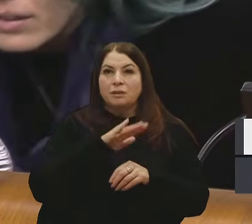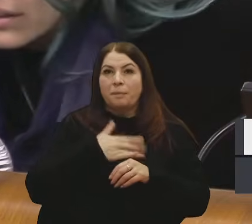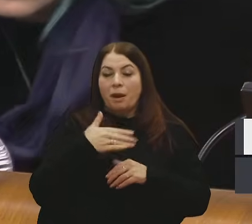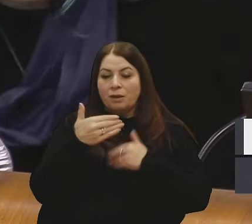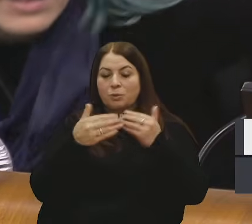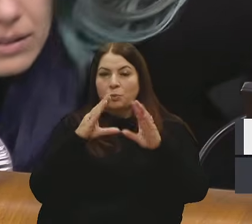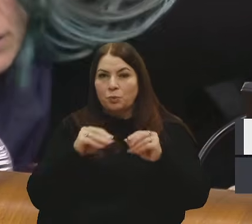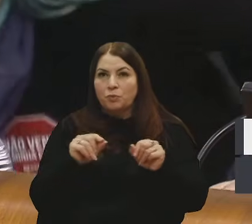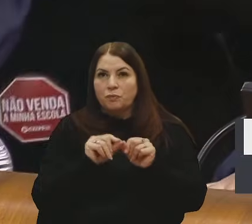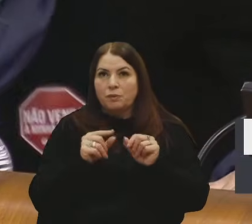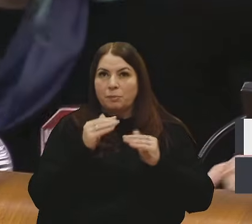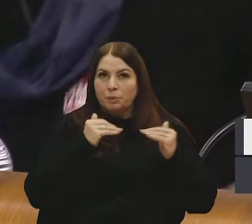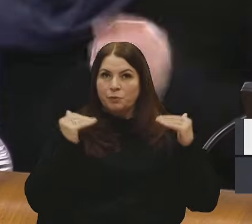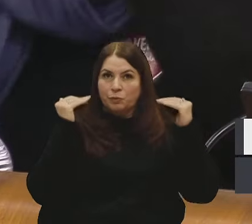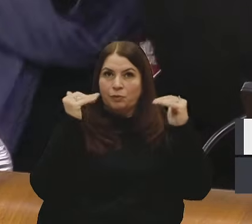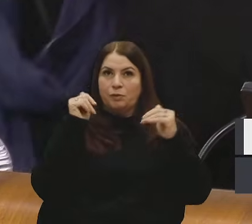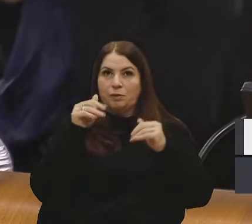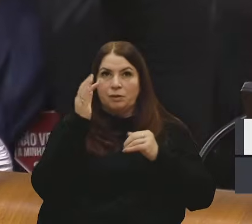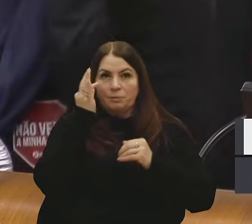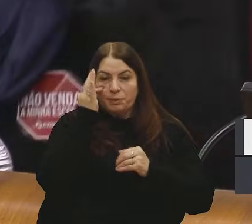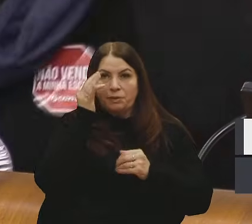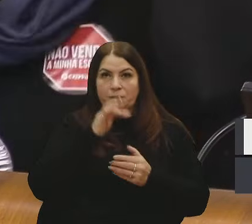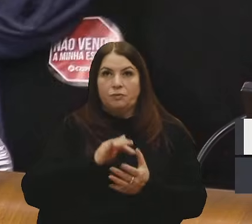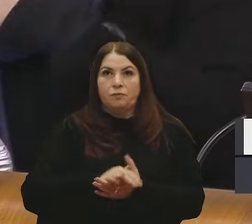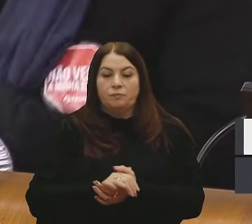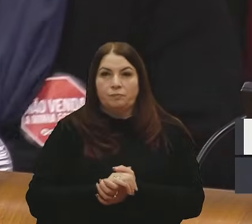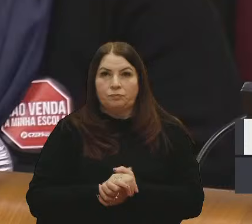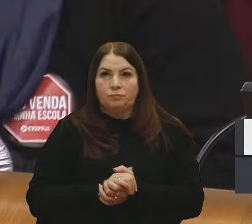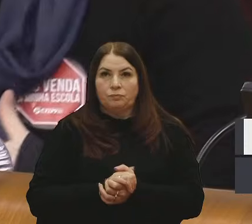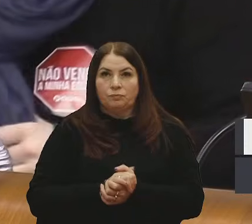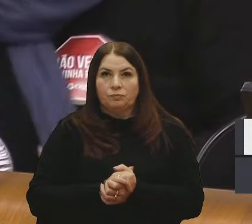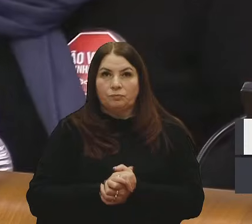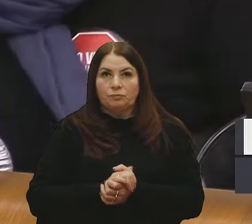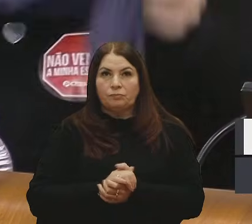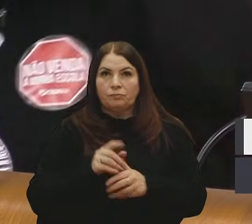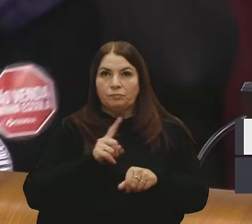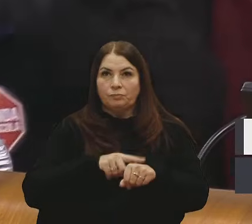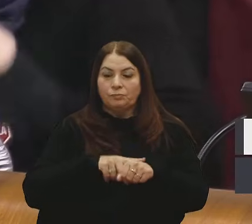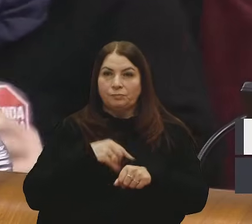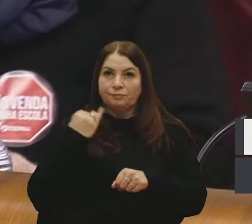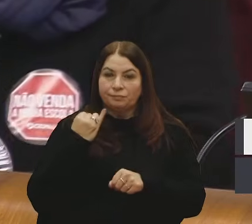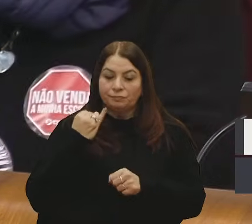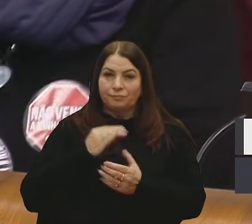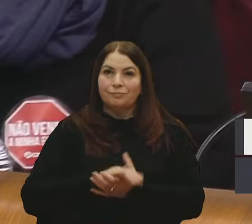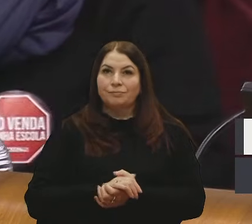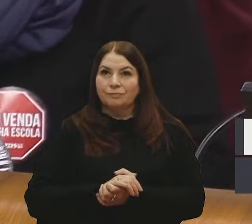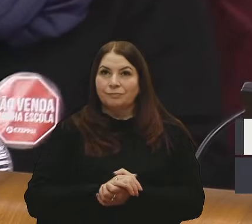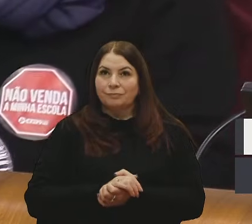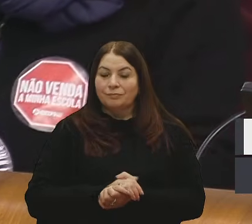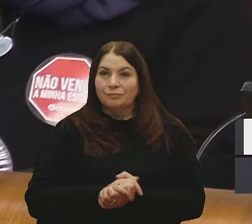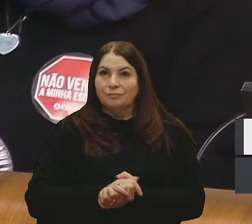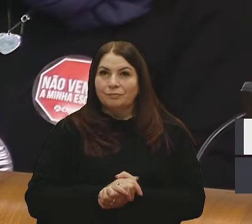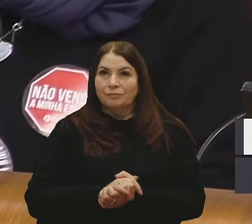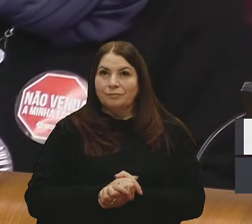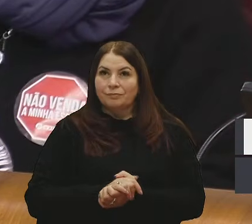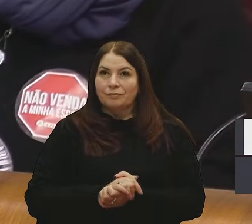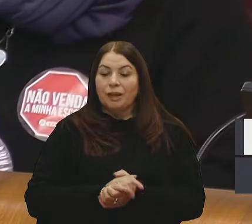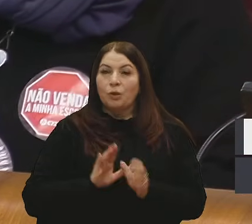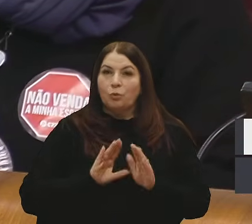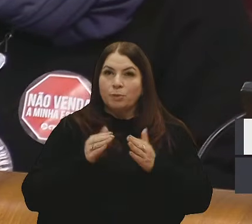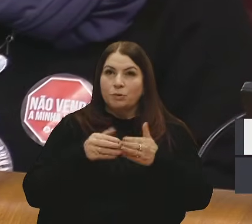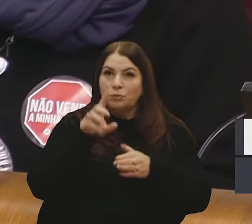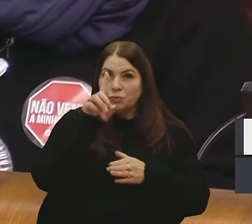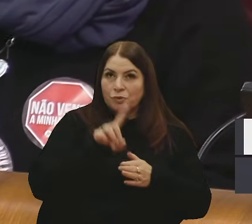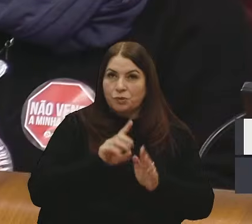demais autoridades presentes nesse momento importante. A Comissão de